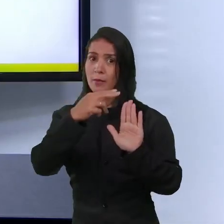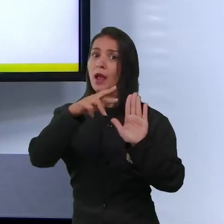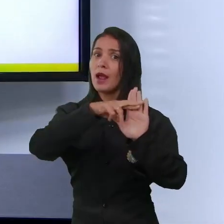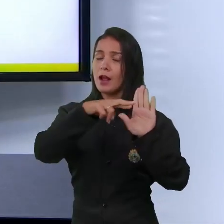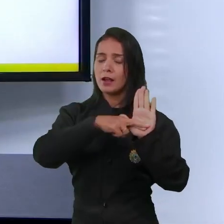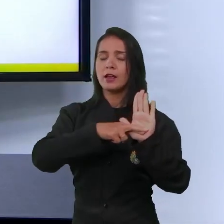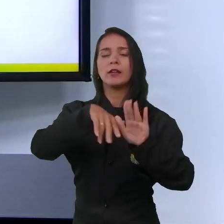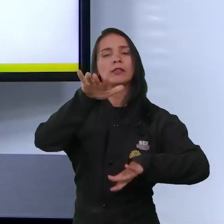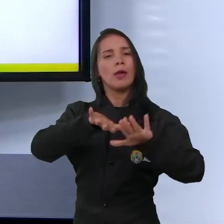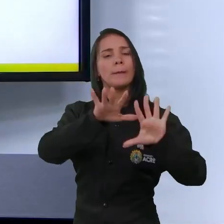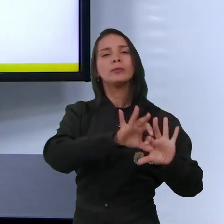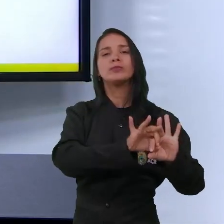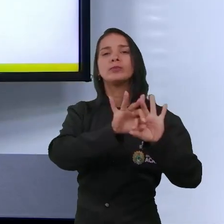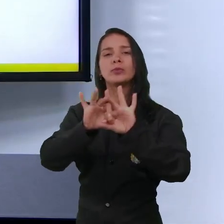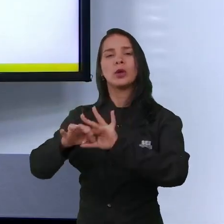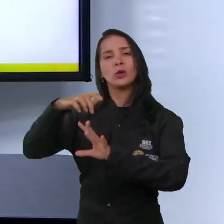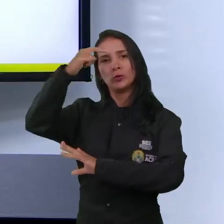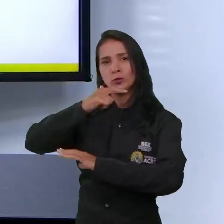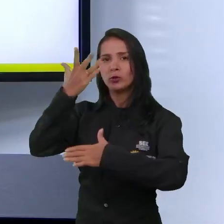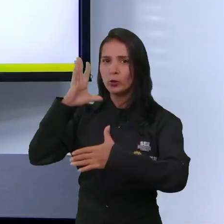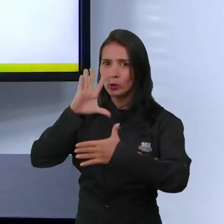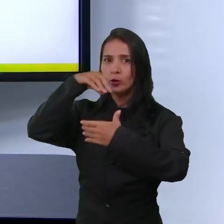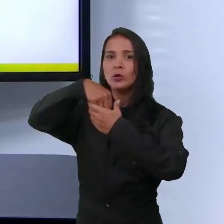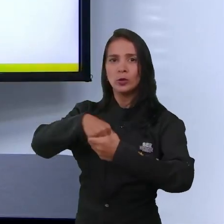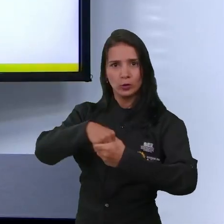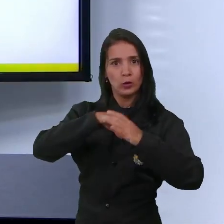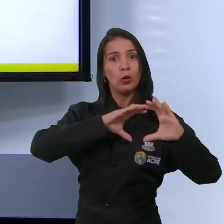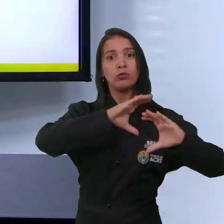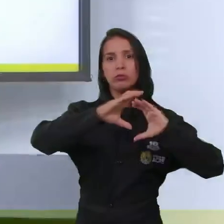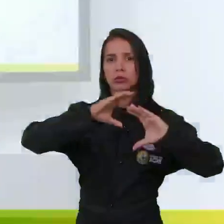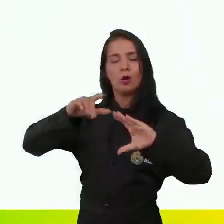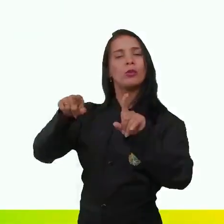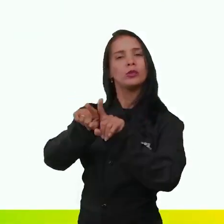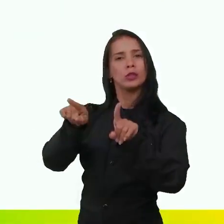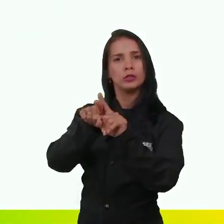está inserido e você vai se comunicar.